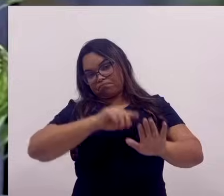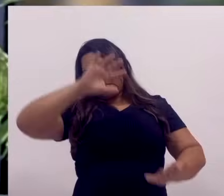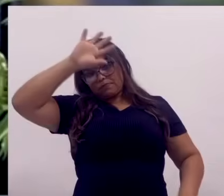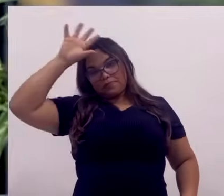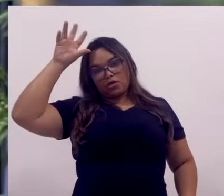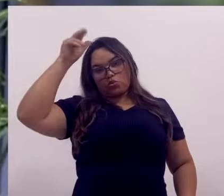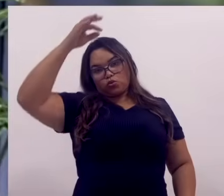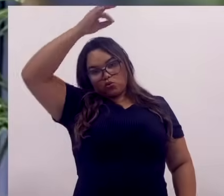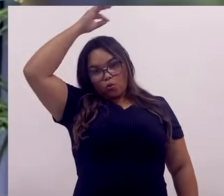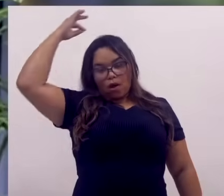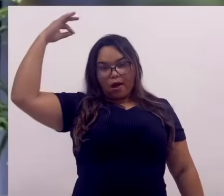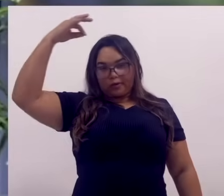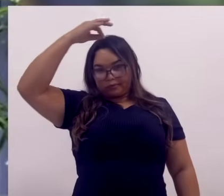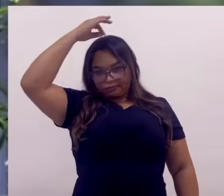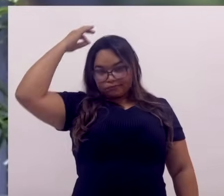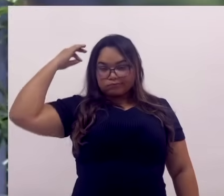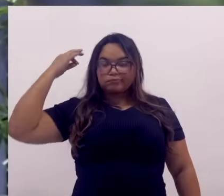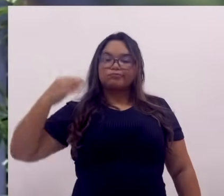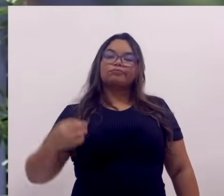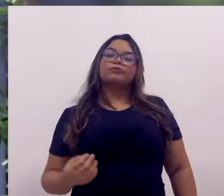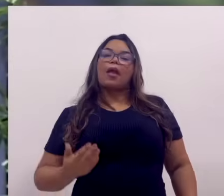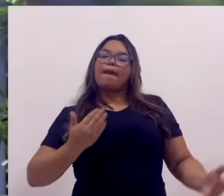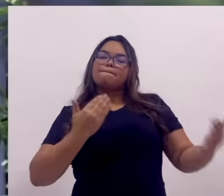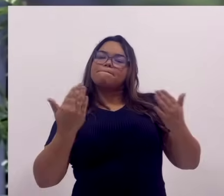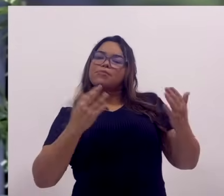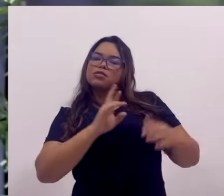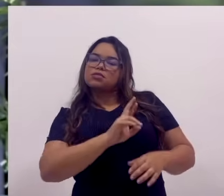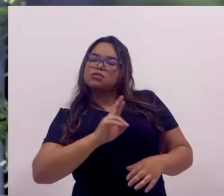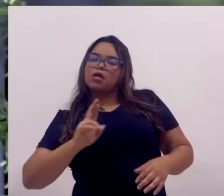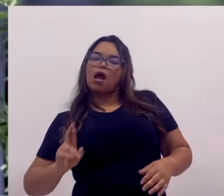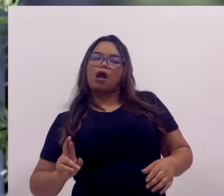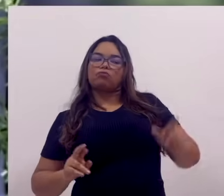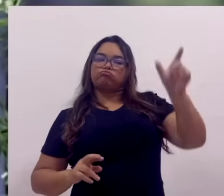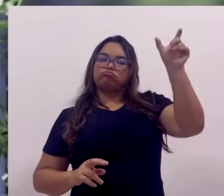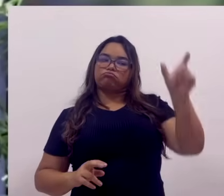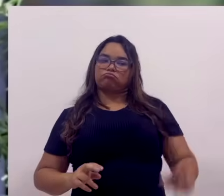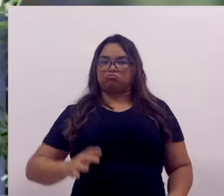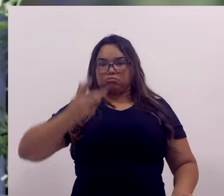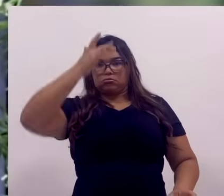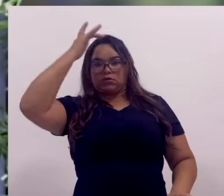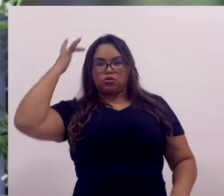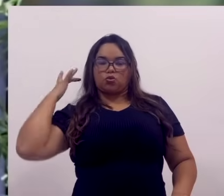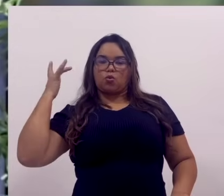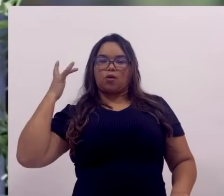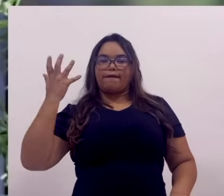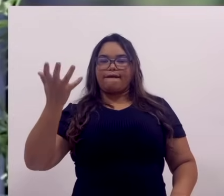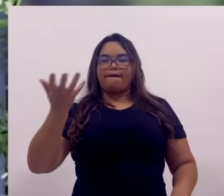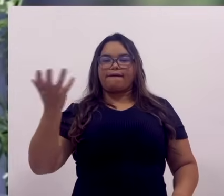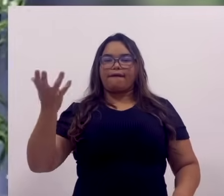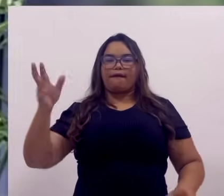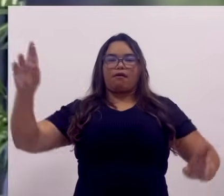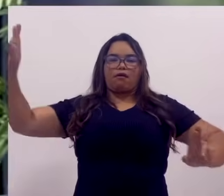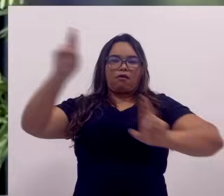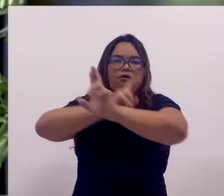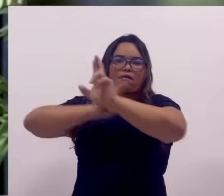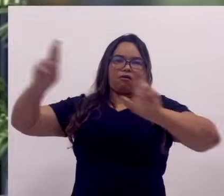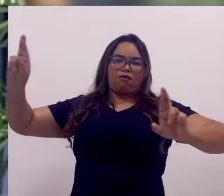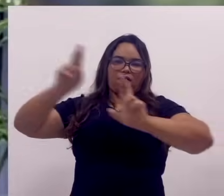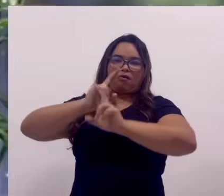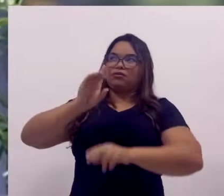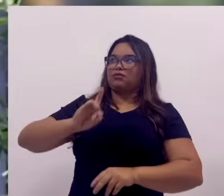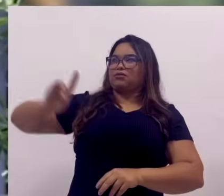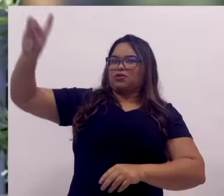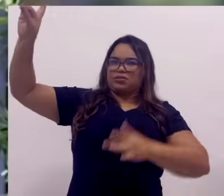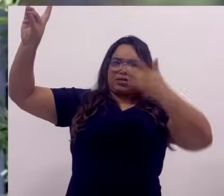indivíduo que dizia ser capaz de mediar entre Deus e o homem, de modo que a mediação havia se deslocado